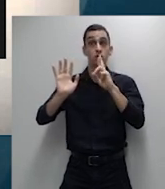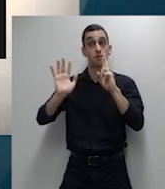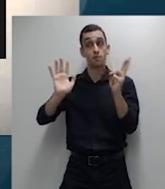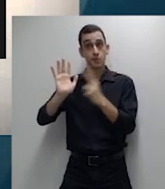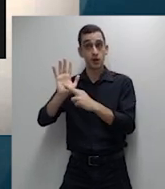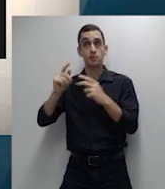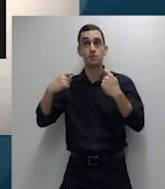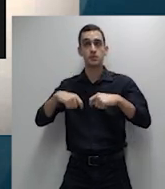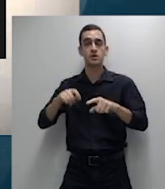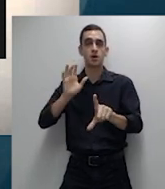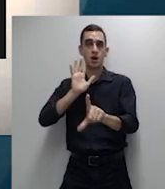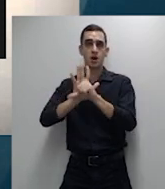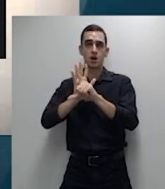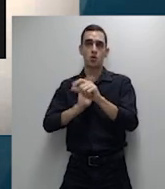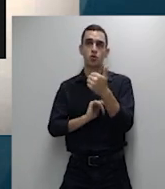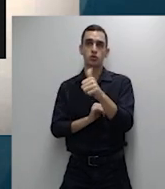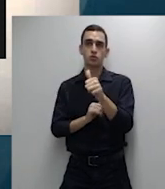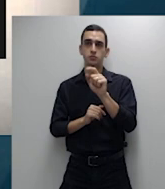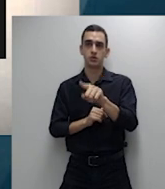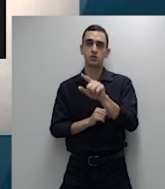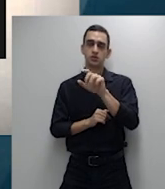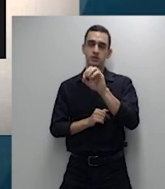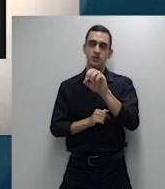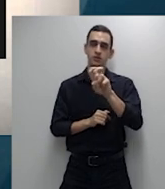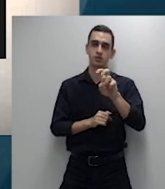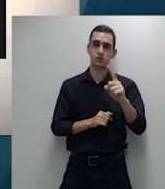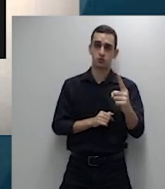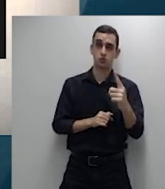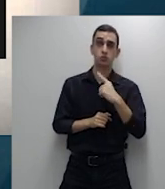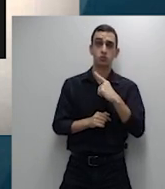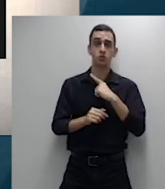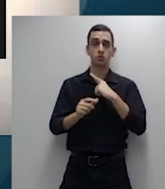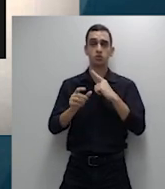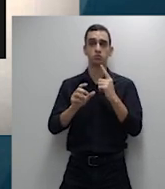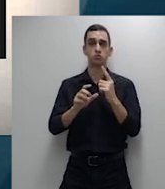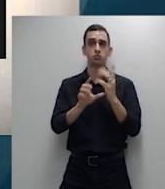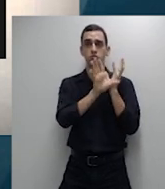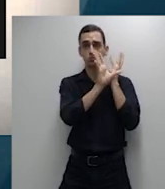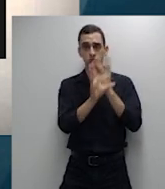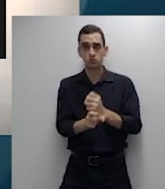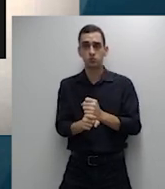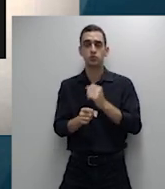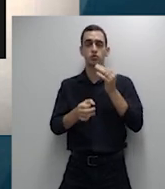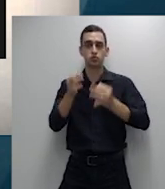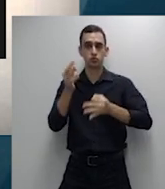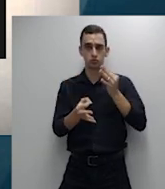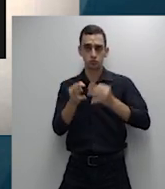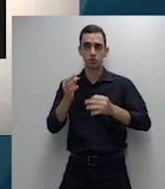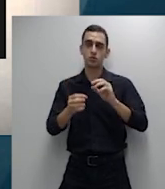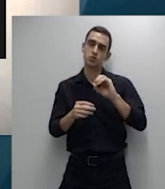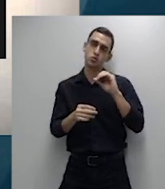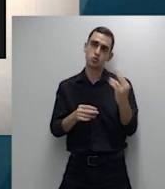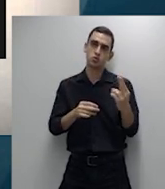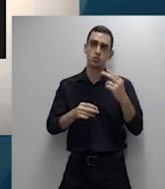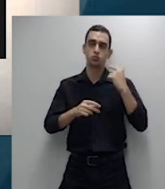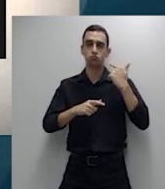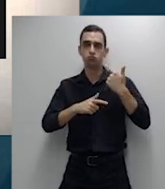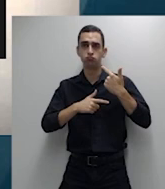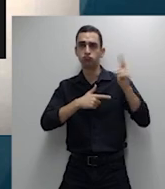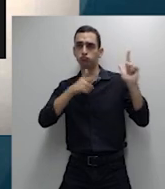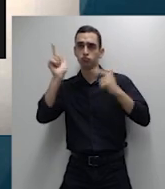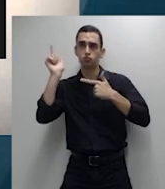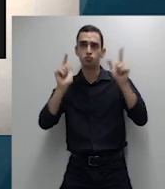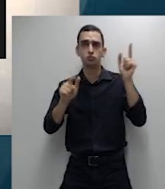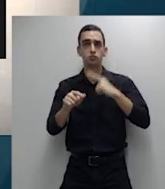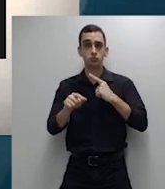11101/2005 que regula a recuperação judicial a extrajudicial EA falência do empresário e da sociedade empresária